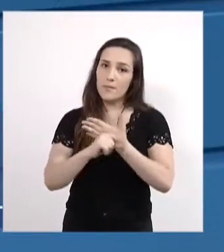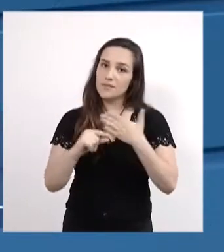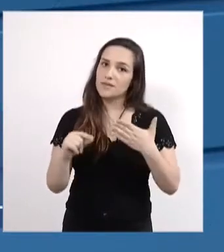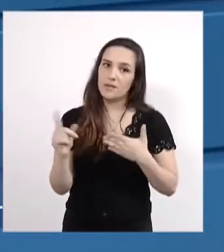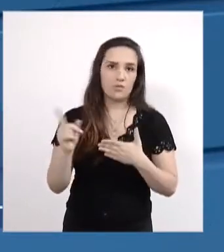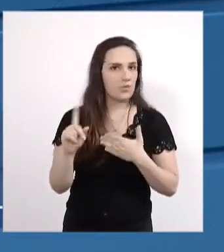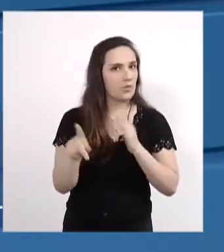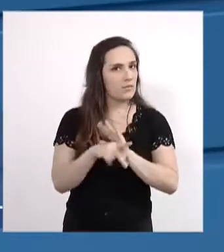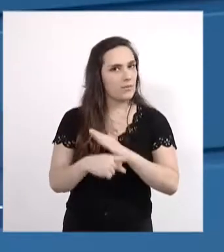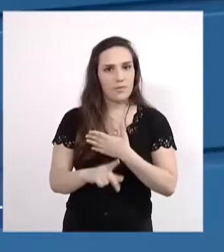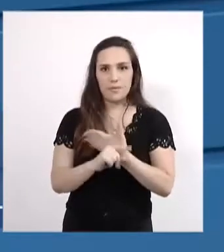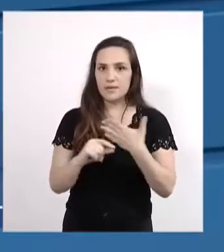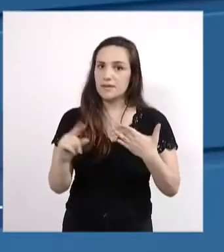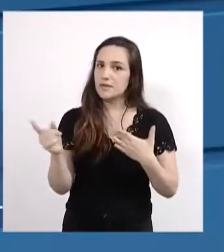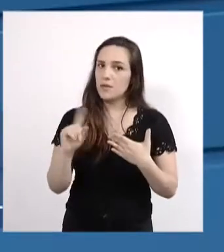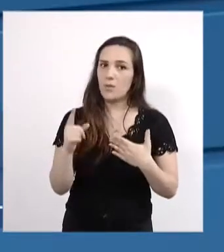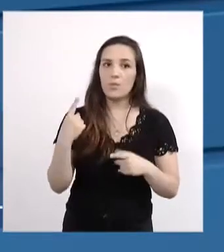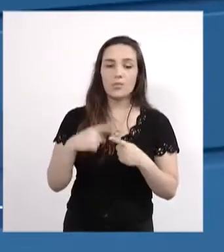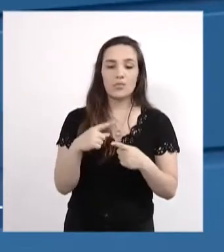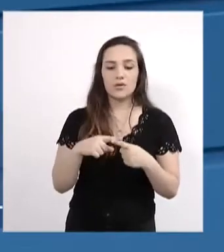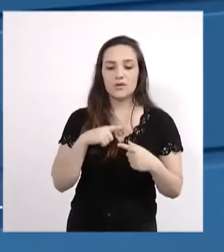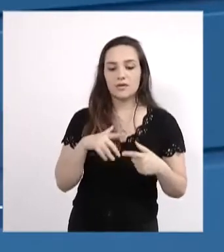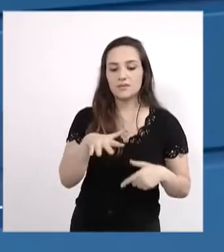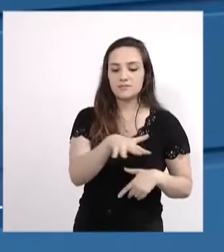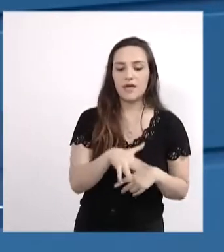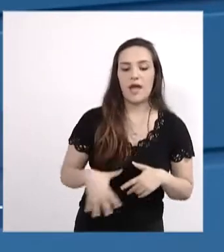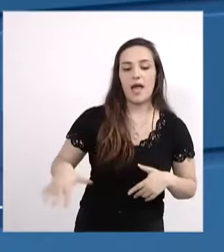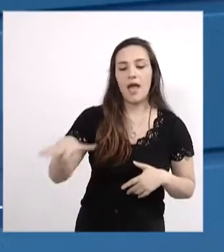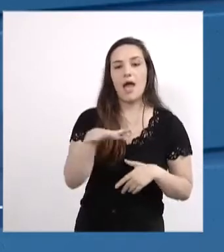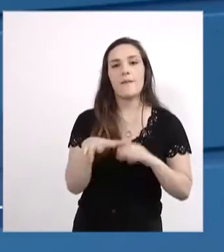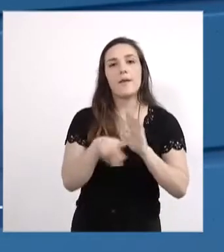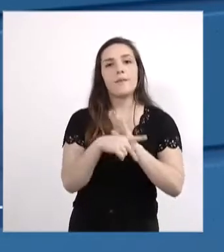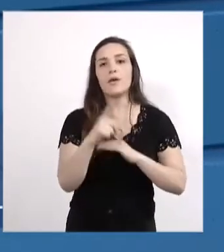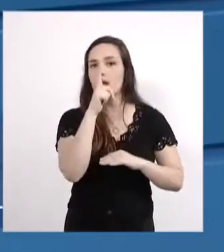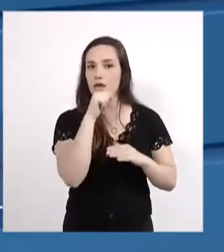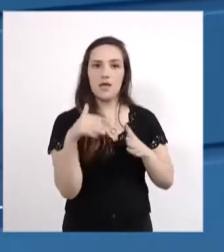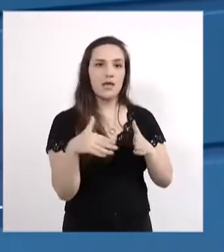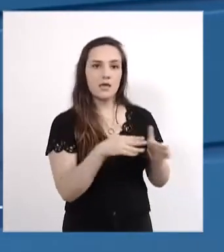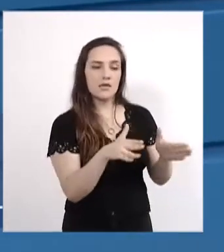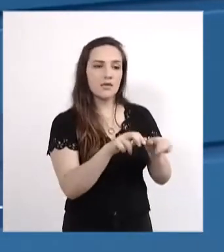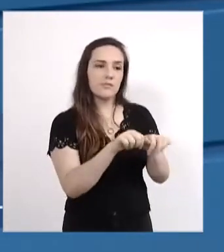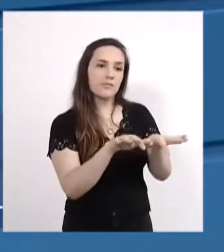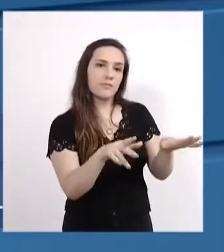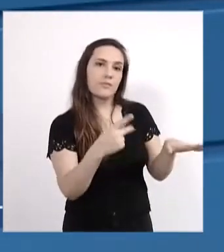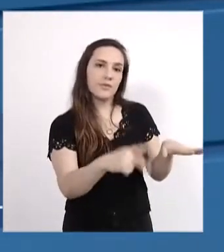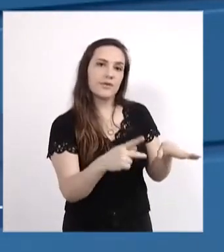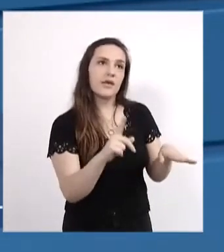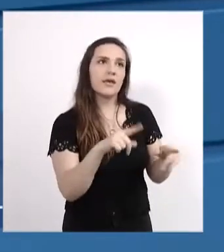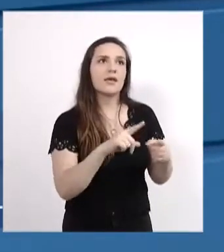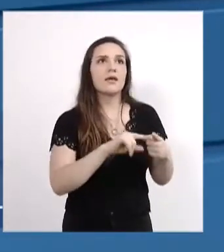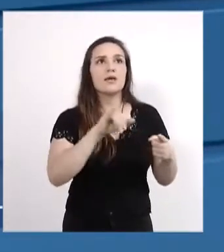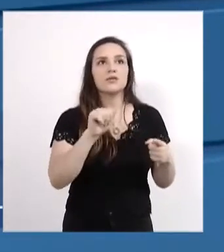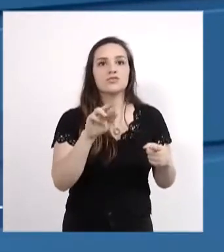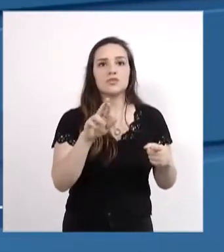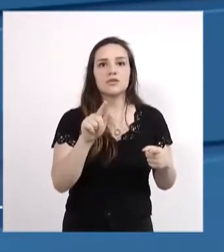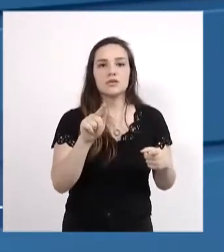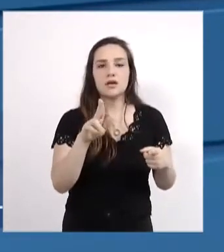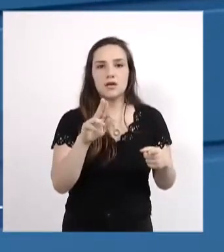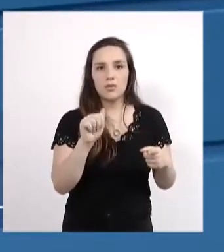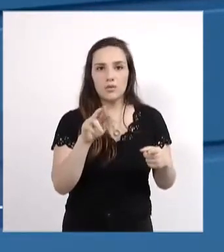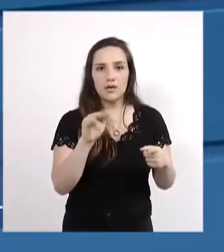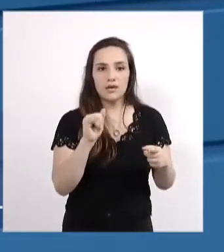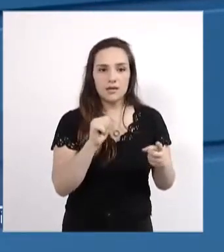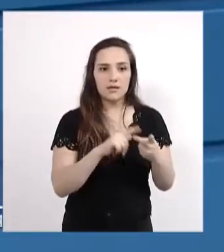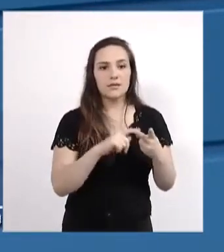porque dentro da bacia do Rio Paraguai está Jaraguari, está Bandeirante, está São Gabriel do Oeste,